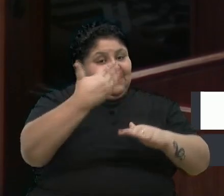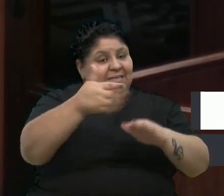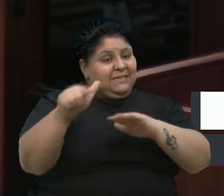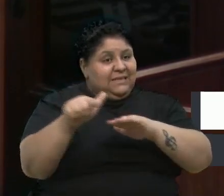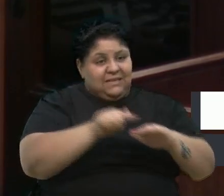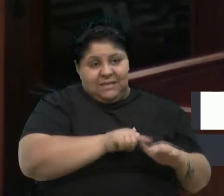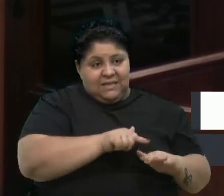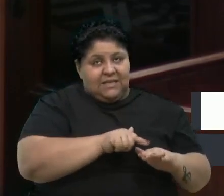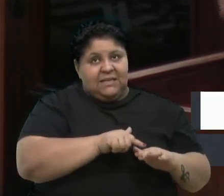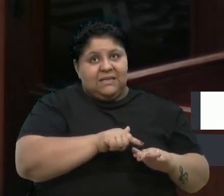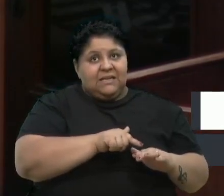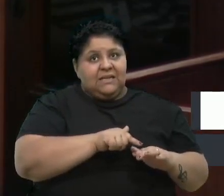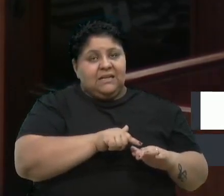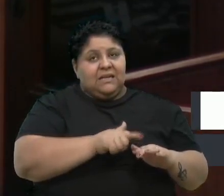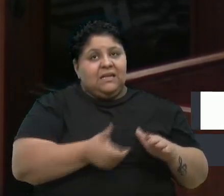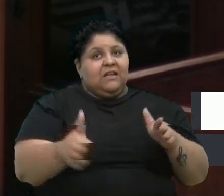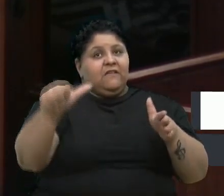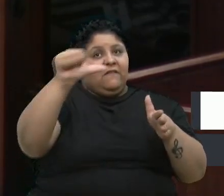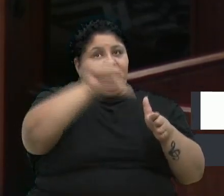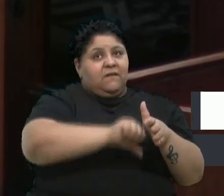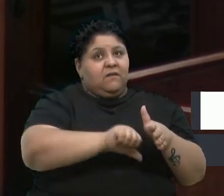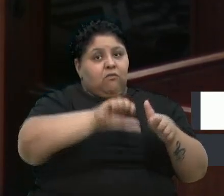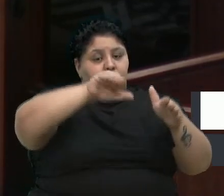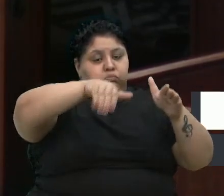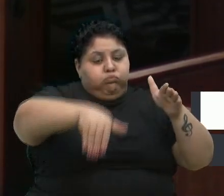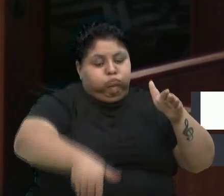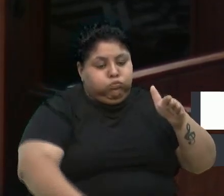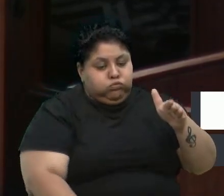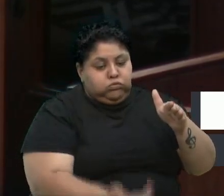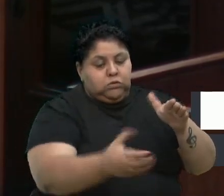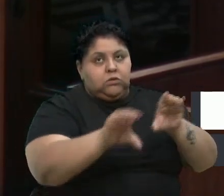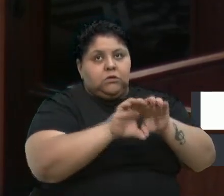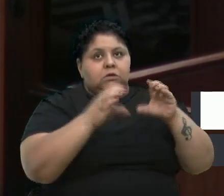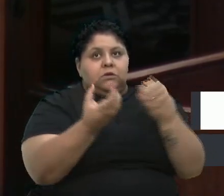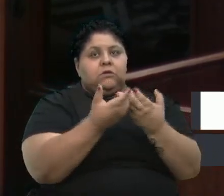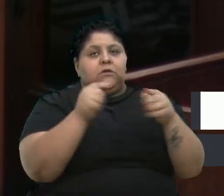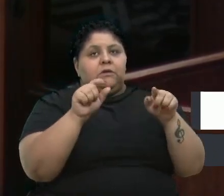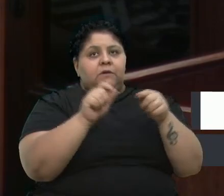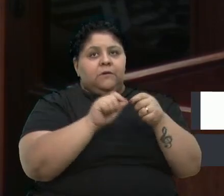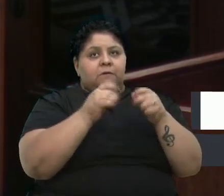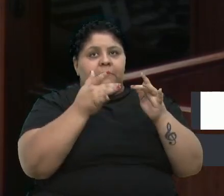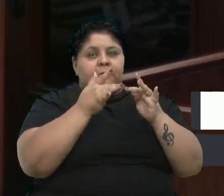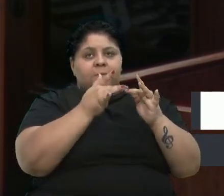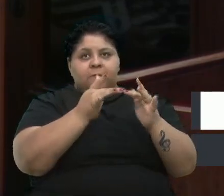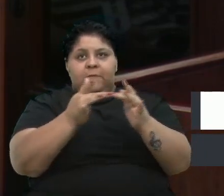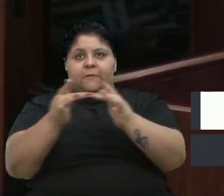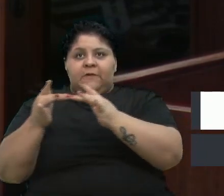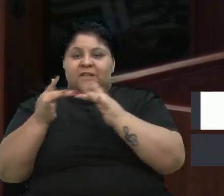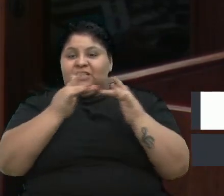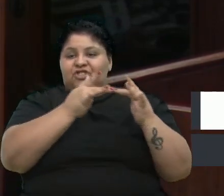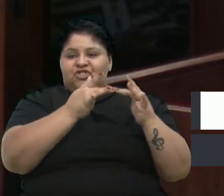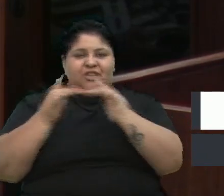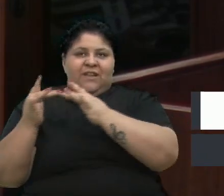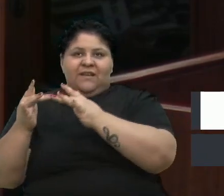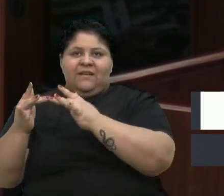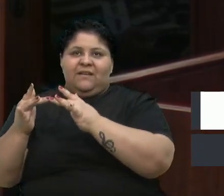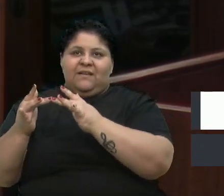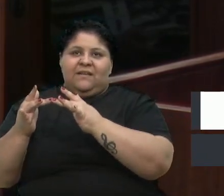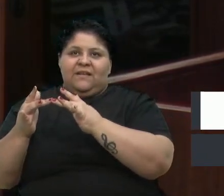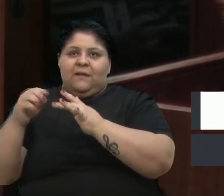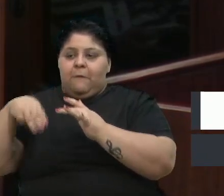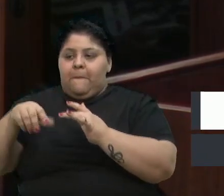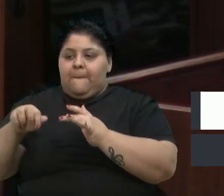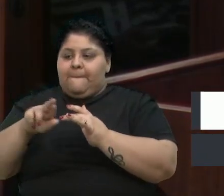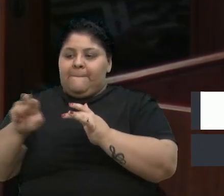vão desativar o poço comunitário que tem lá e vão fazer a ligação direta da tubulação do Marrecas, para que esse povo